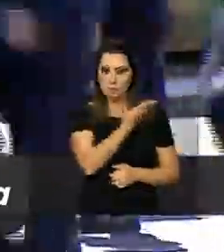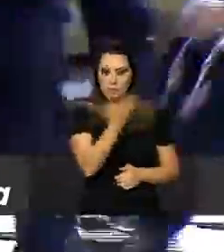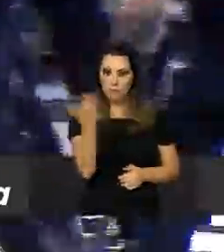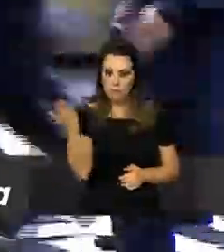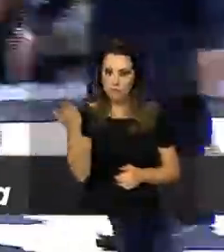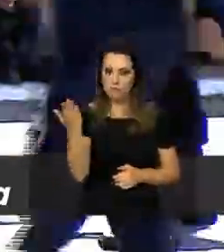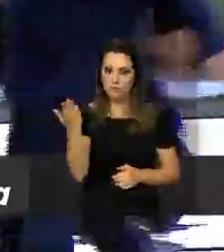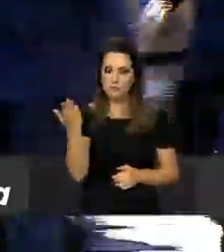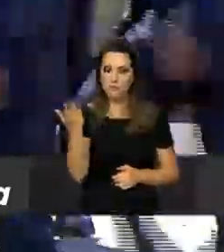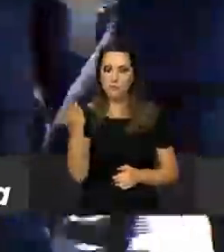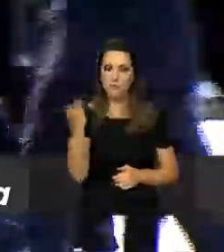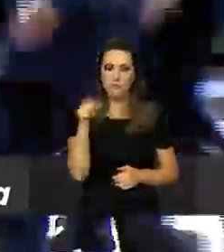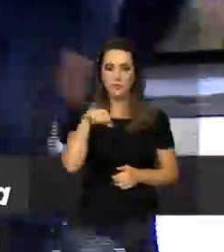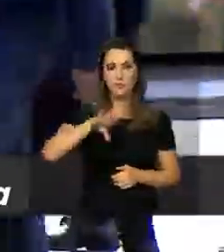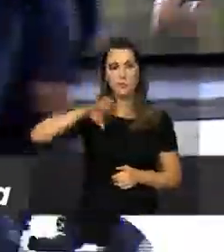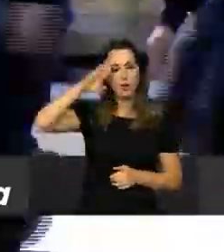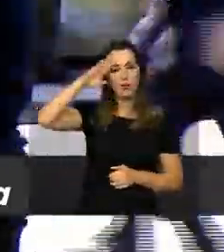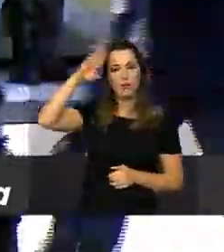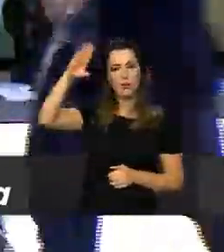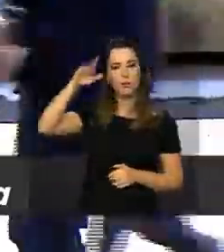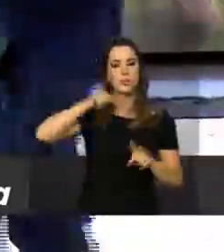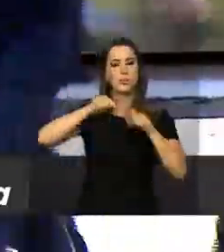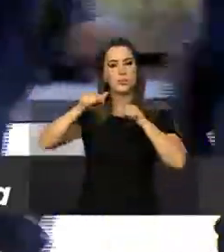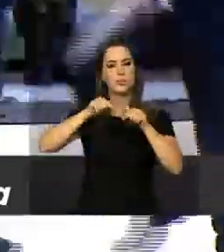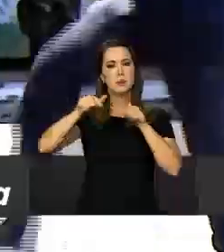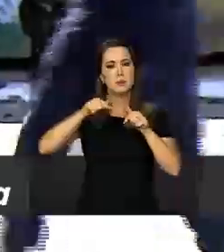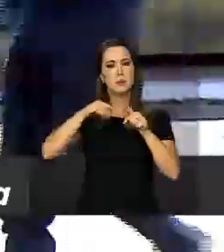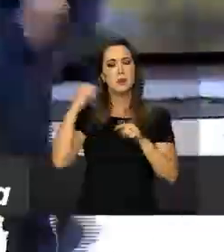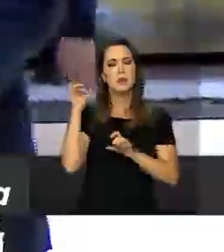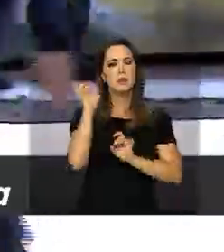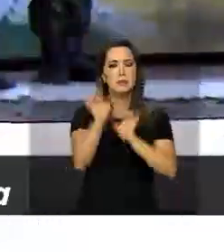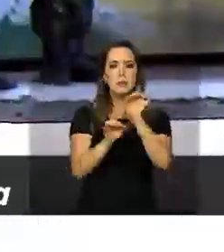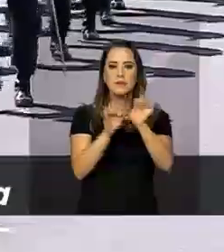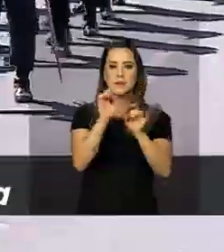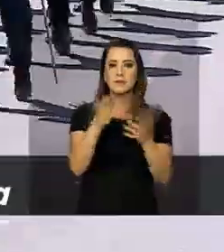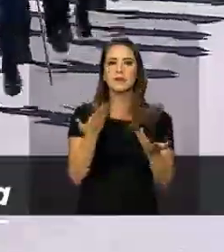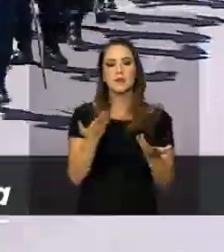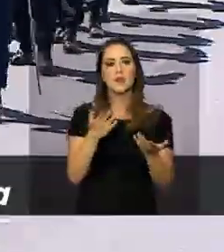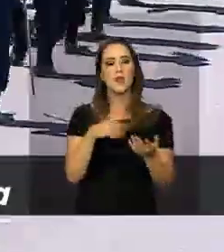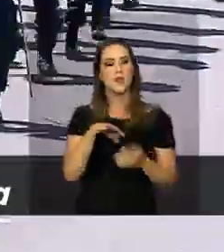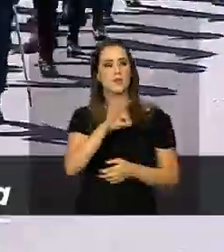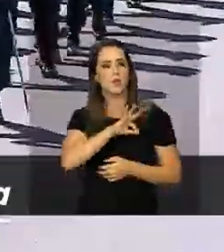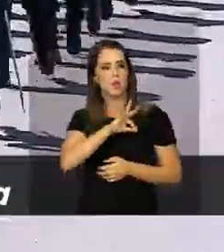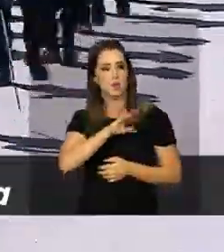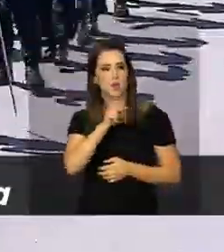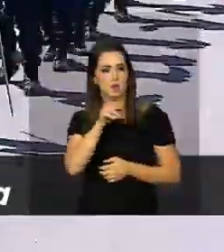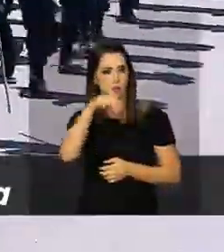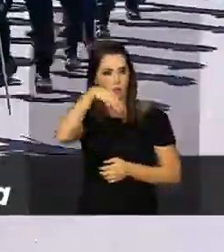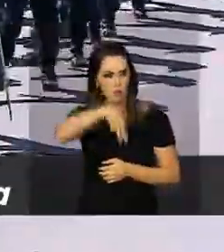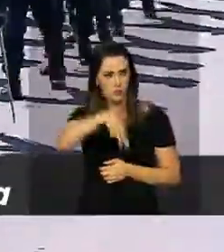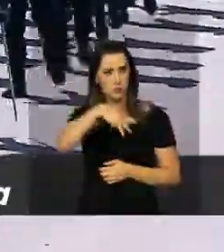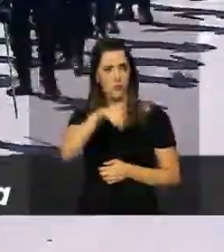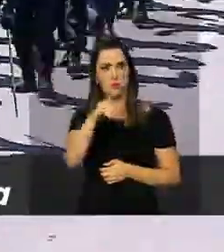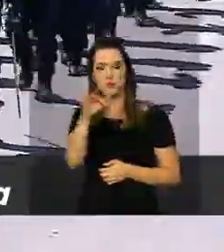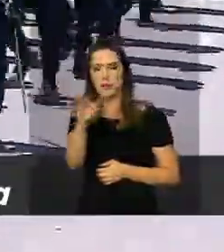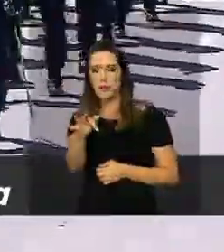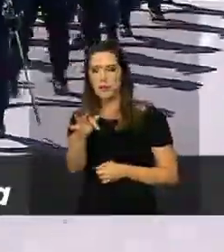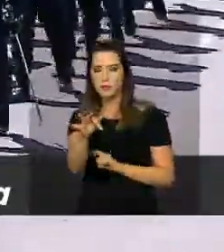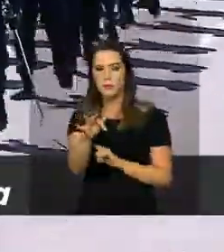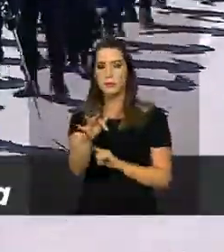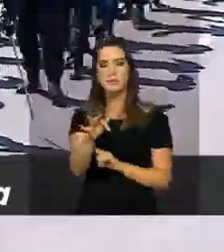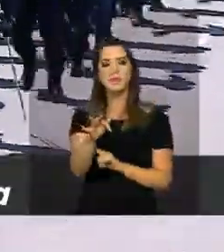então o Comando de Missões Especiais da Polícia Militar, ainda do Distrito Federal.